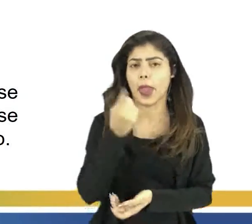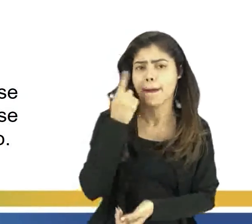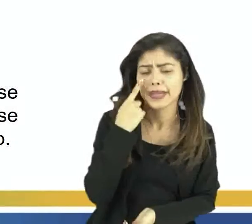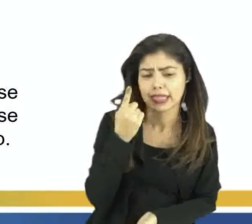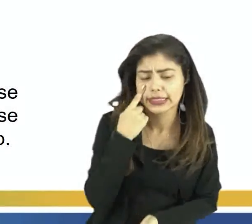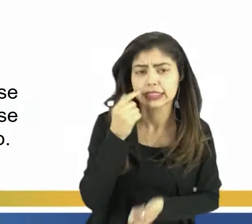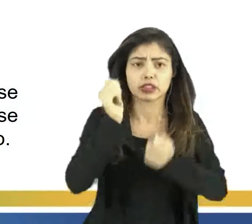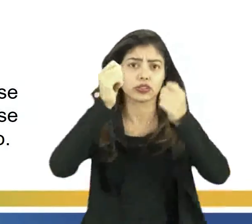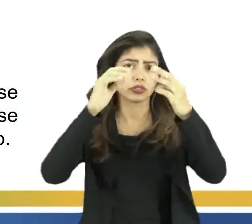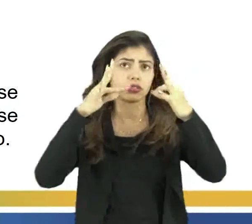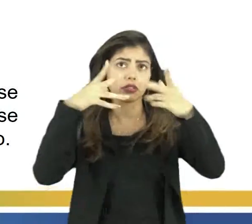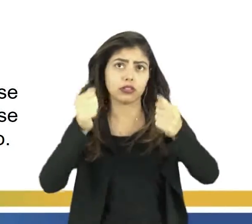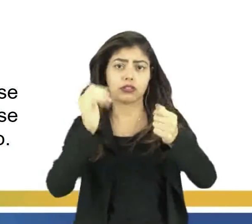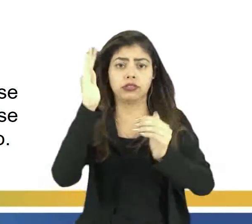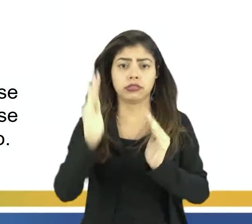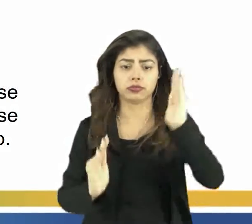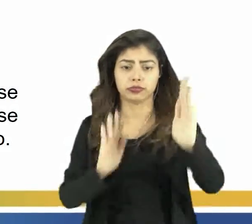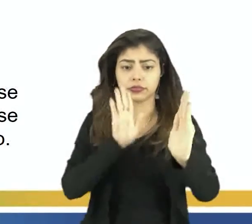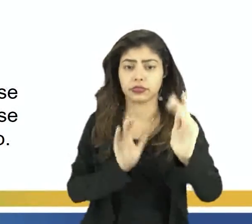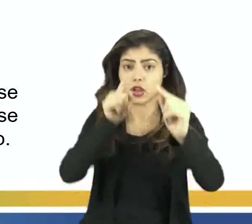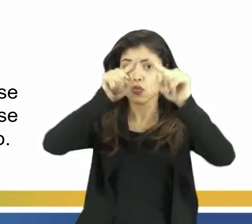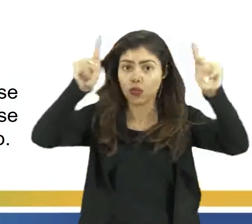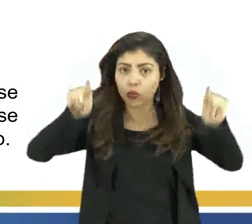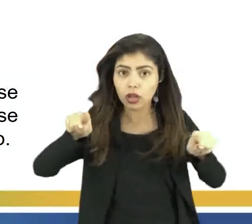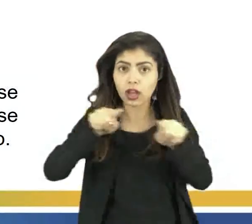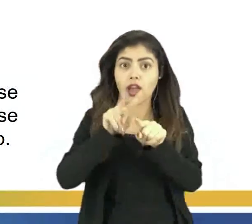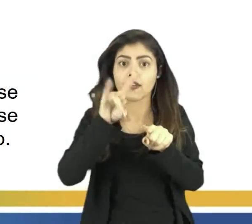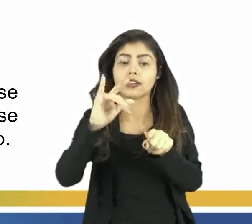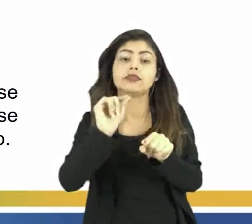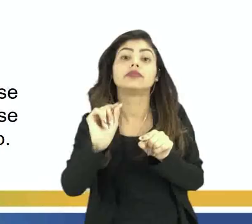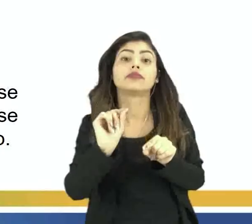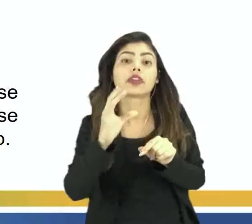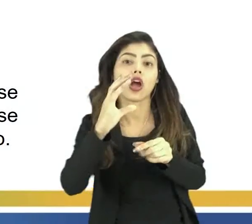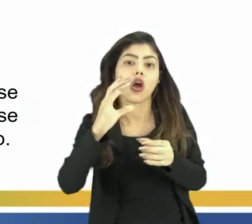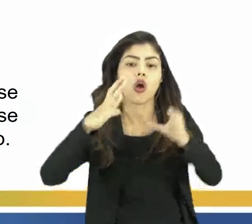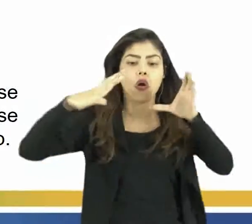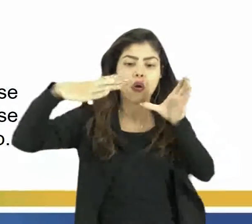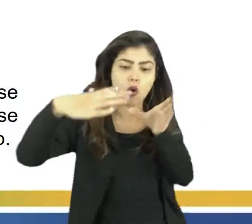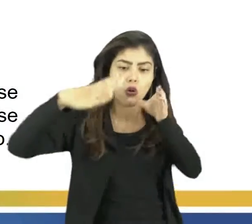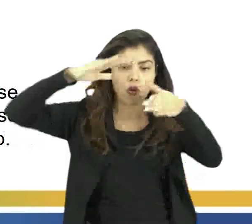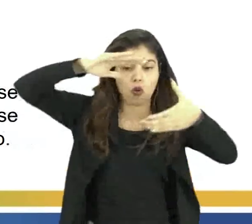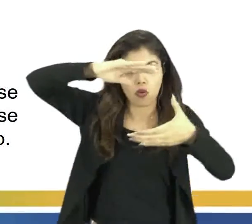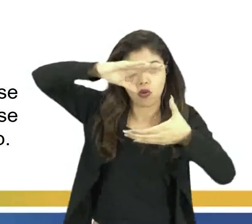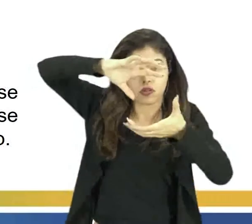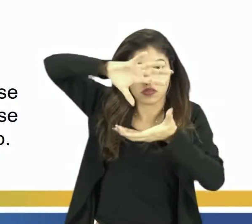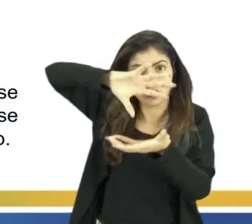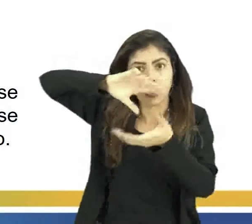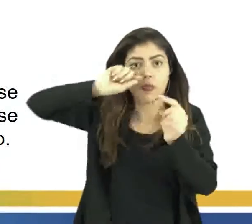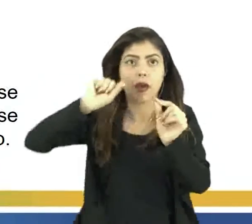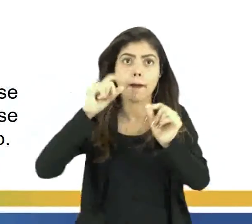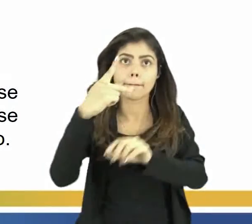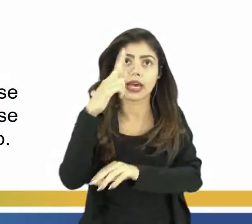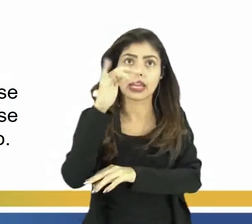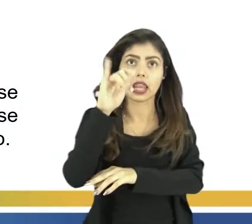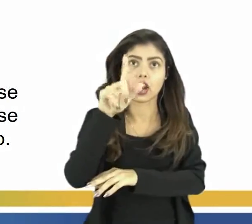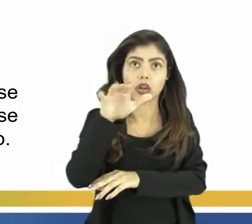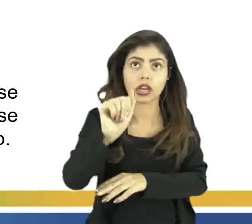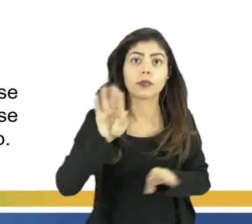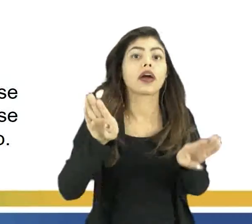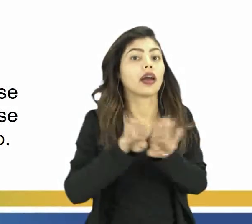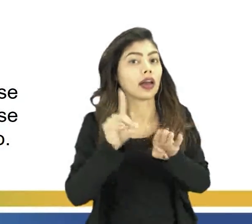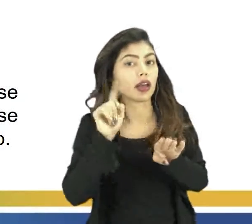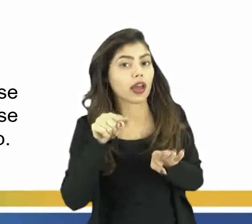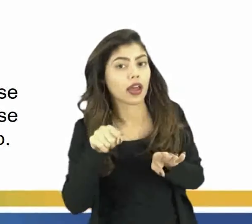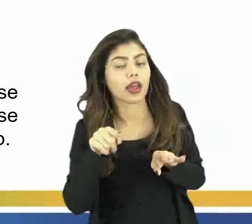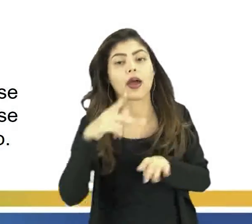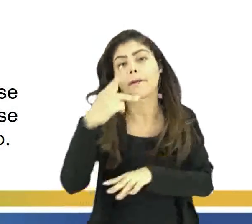Note que se todas as faces do prisma forem quadrados, trata-se de um cubo. E se todas as bases são paralelogramos, o prisma é